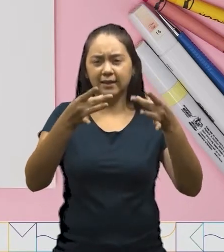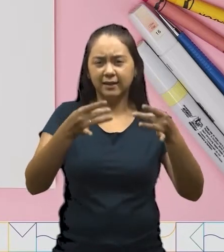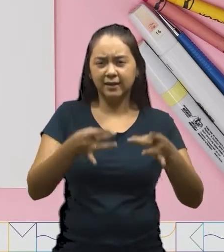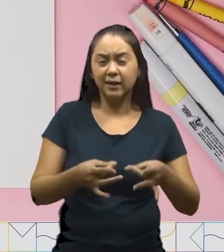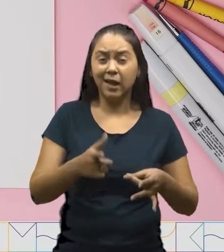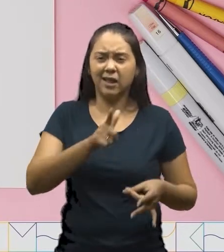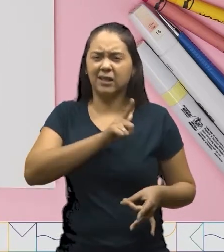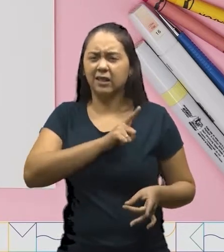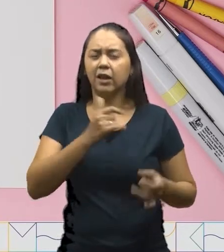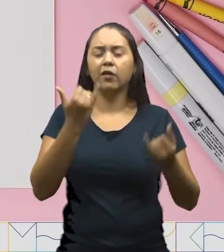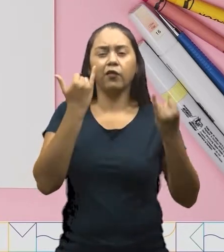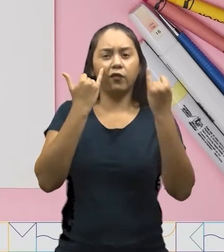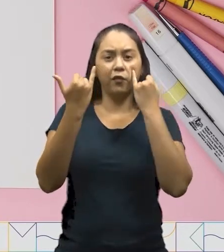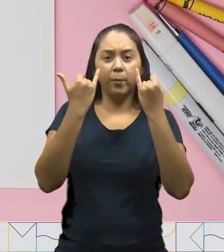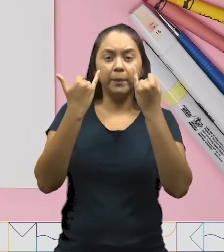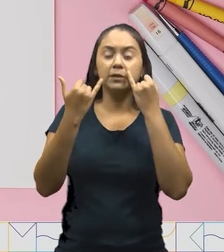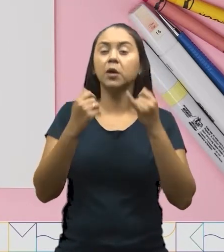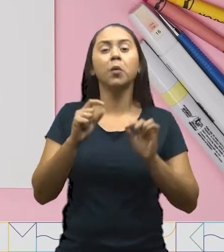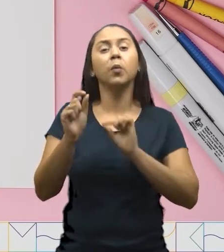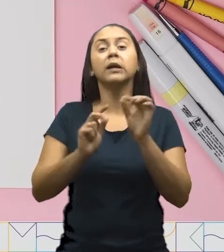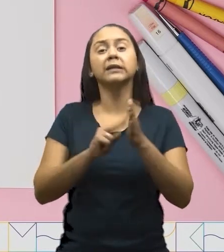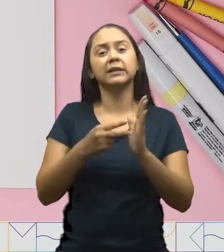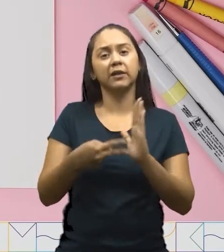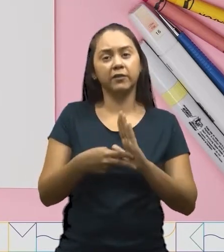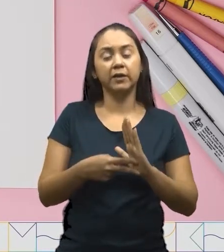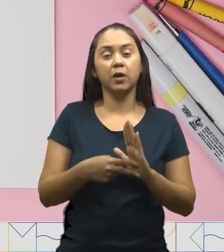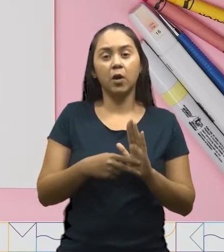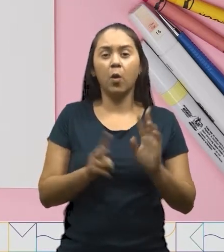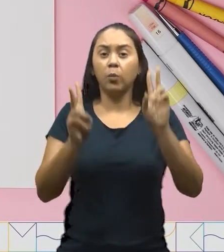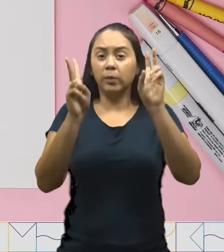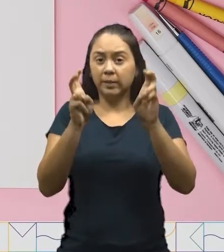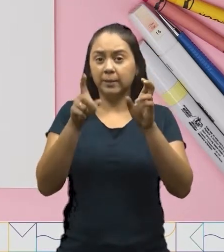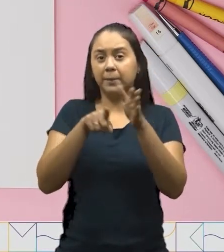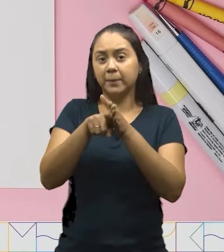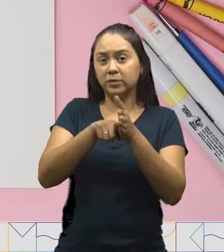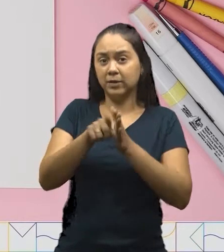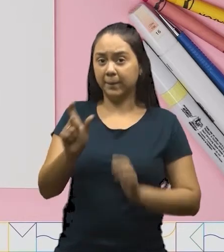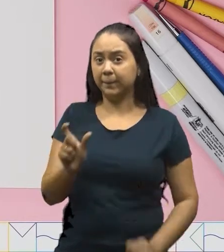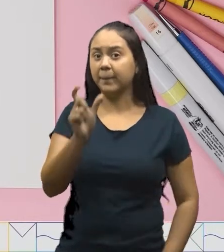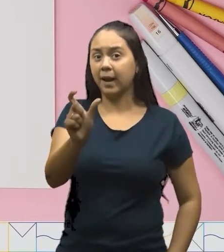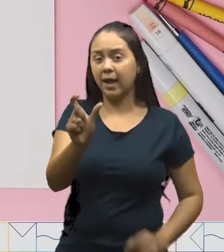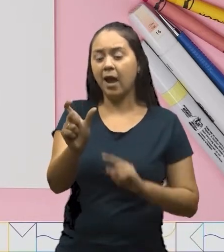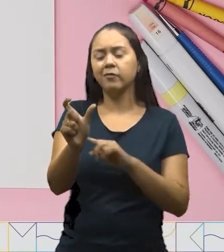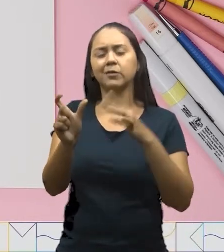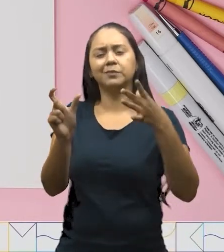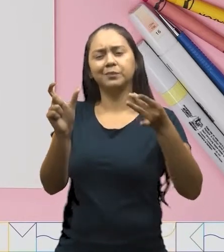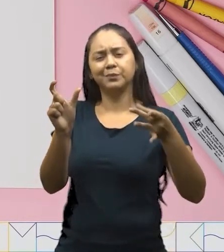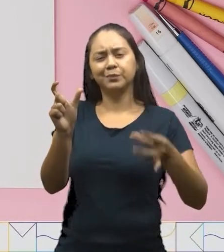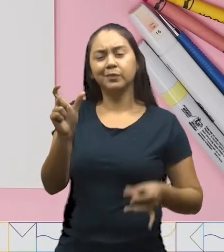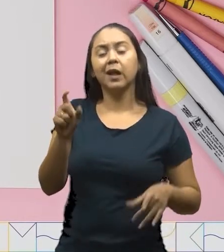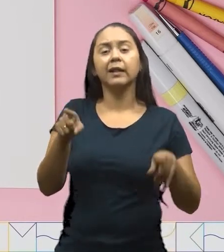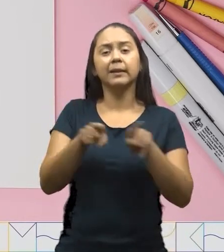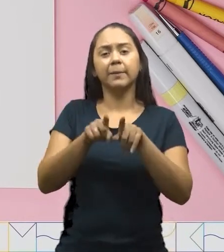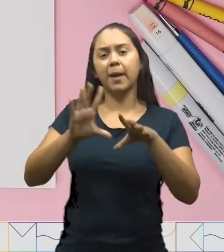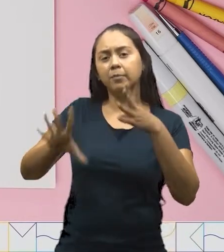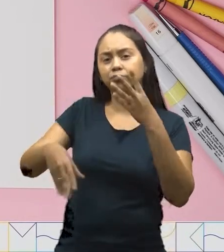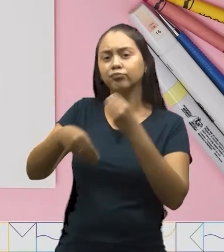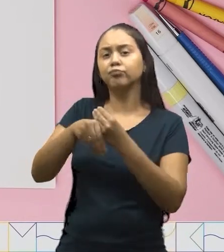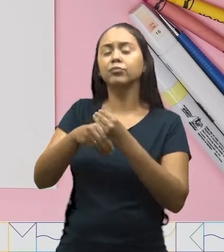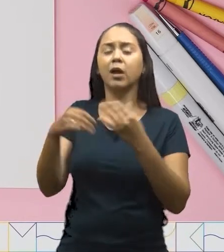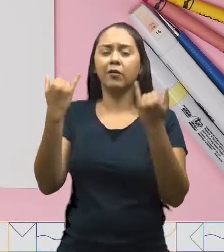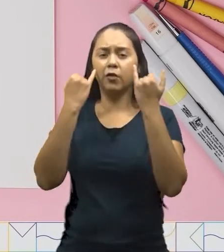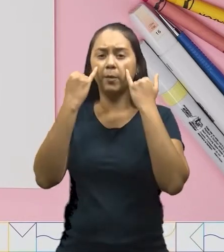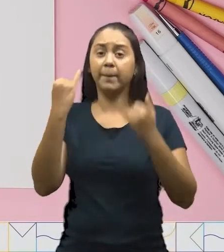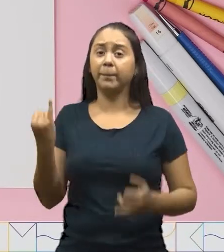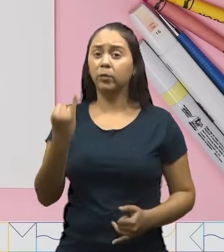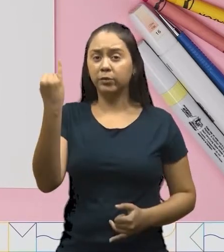informativo, ou seja, vai descrever o termo pesquisado, a entrada, em seguida vai acrescentar informações úteis